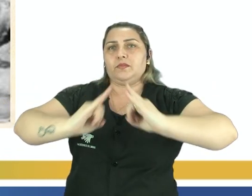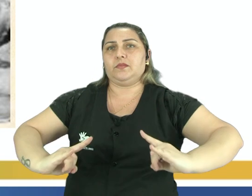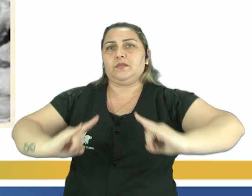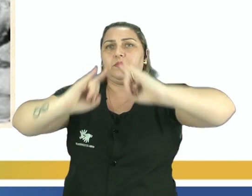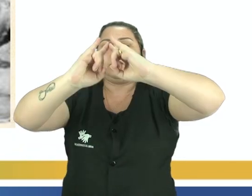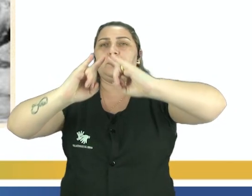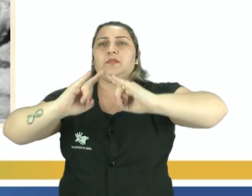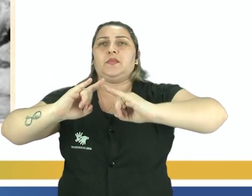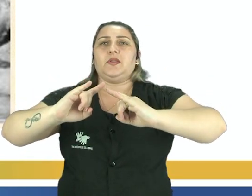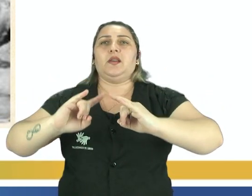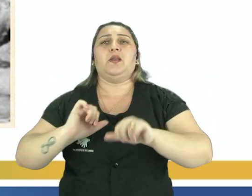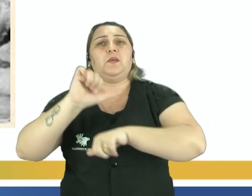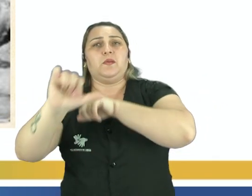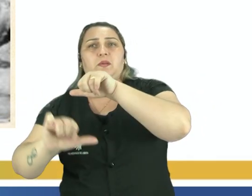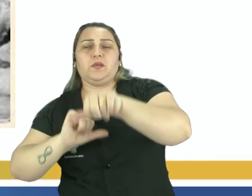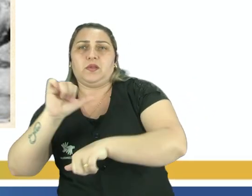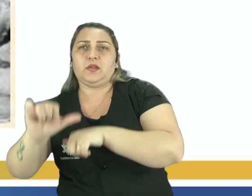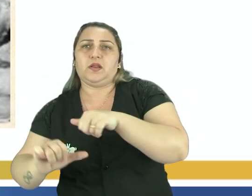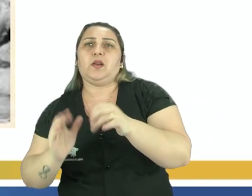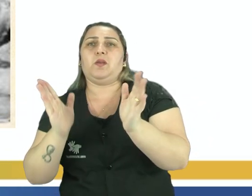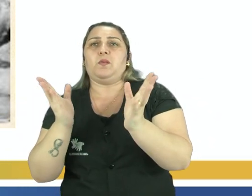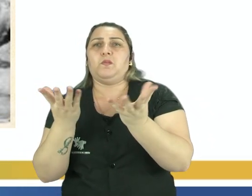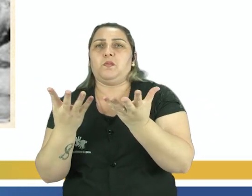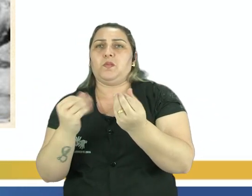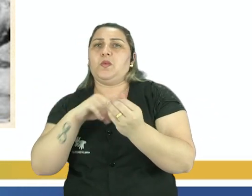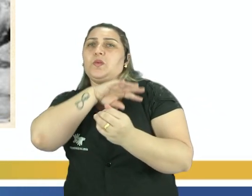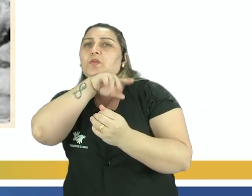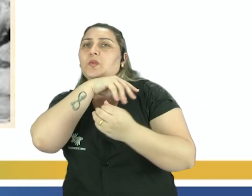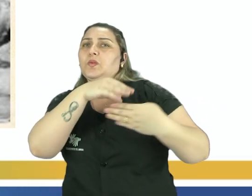né? Seguindo as manadas de animais.